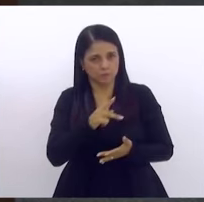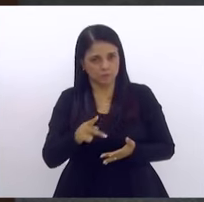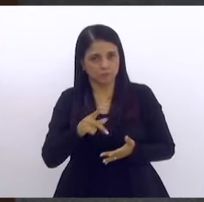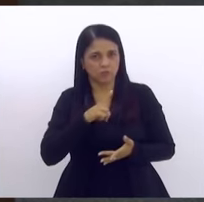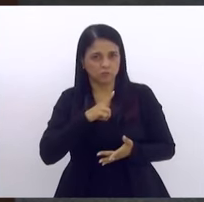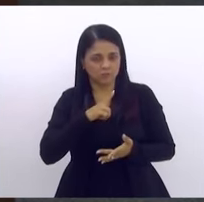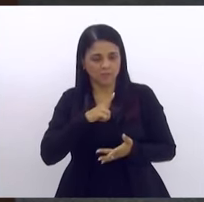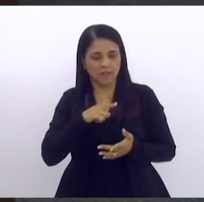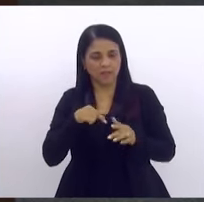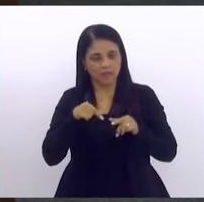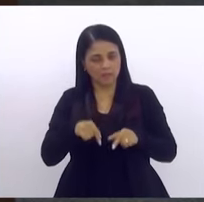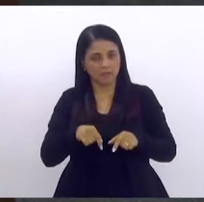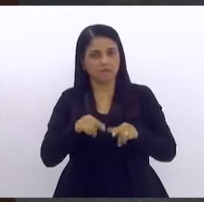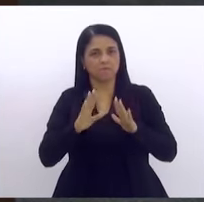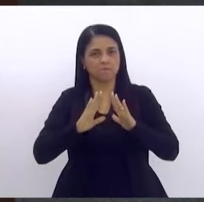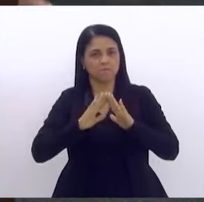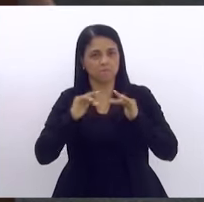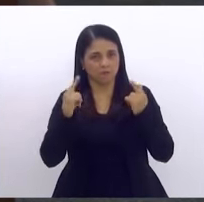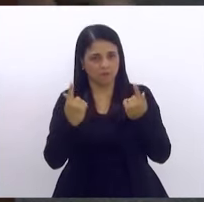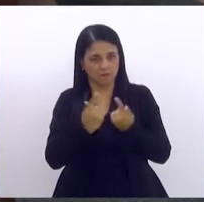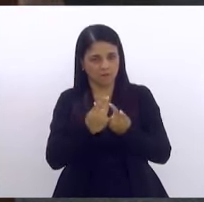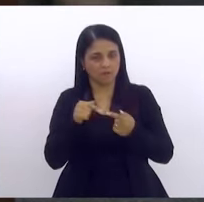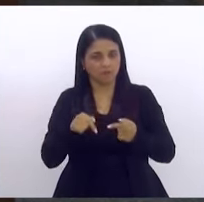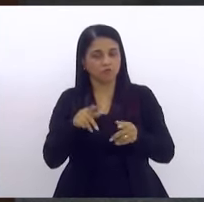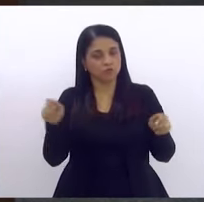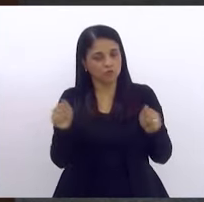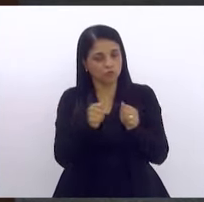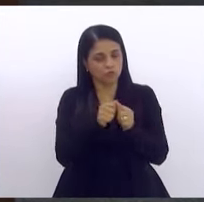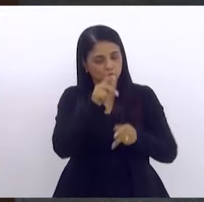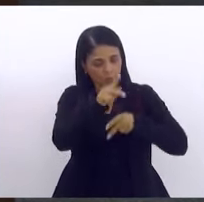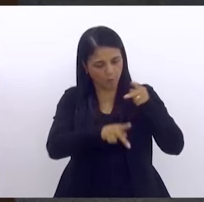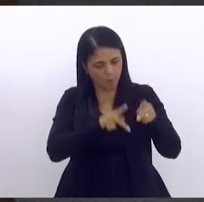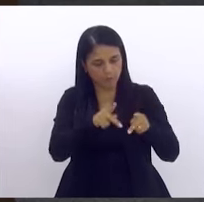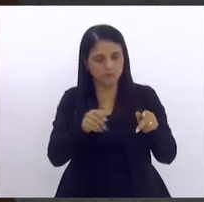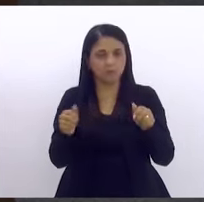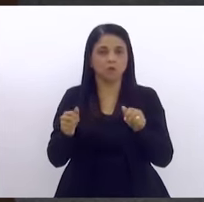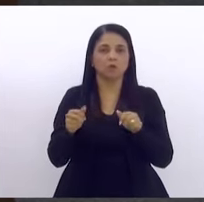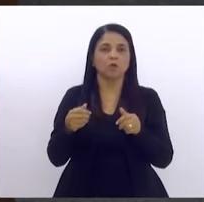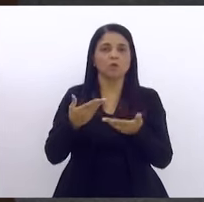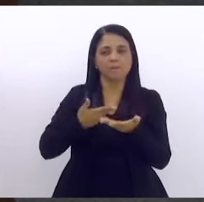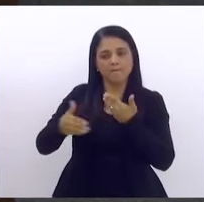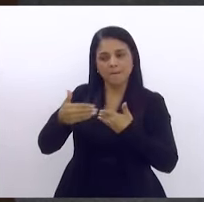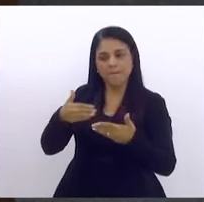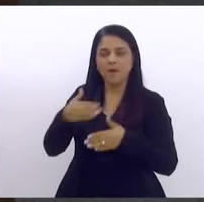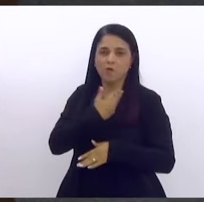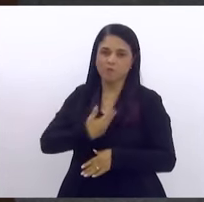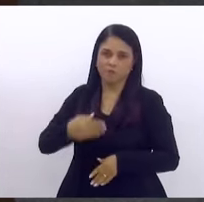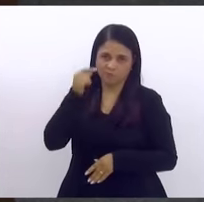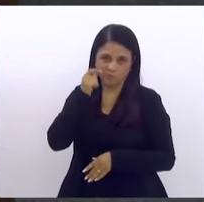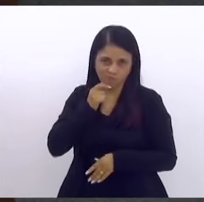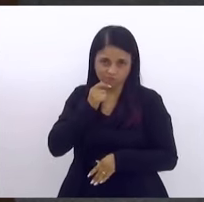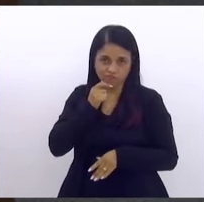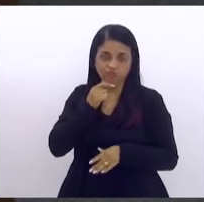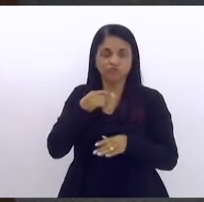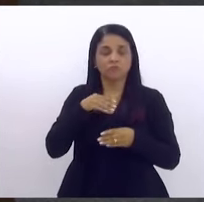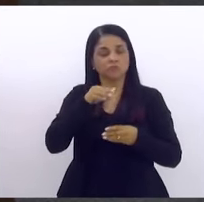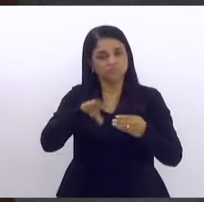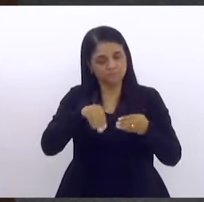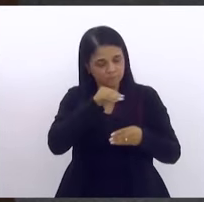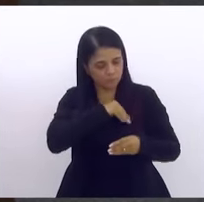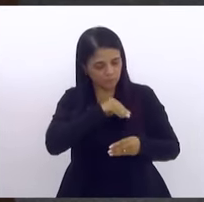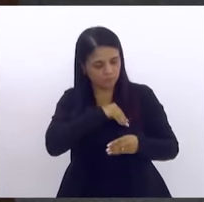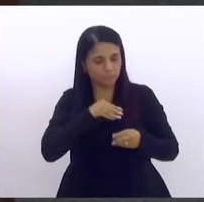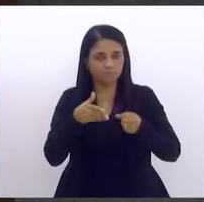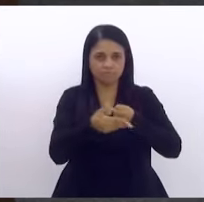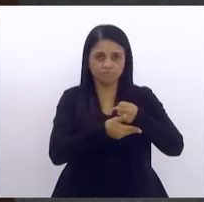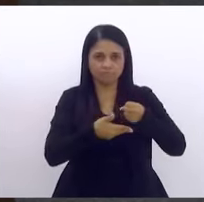feito com esta casa, com a população, junto ao governador Cláudio Castro, se debruçar na questão do piso salarial